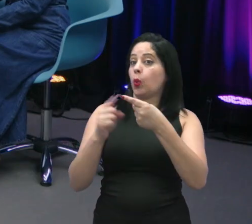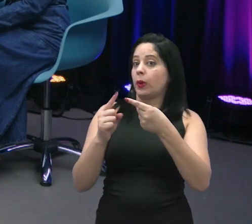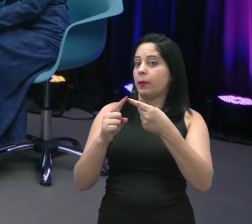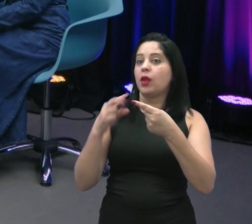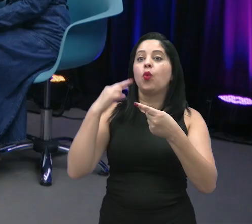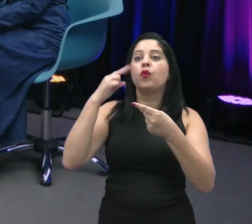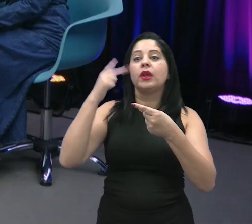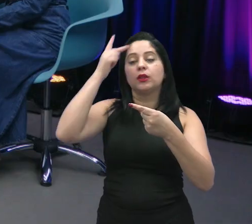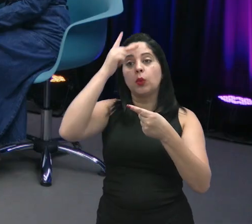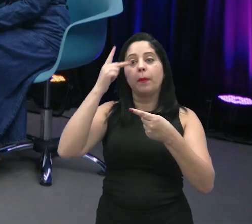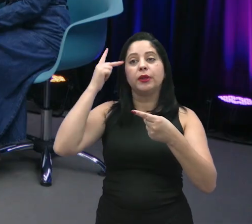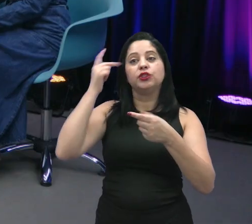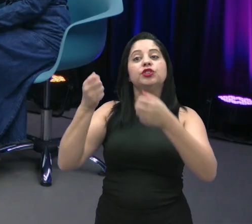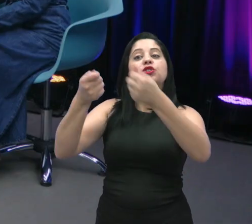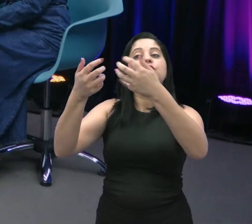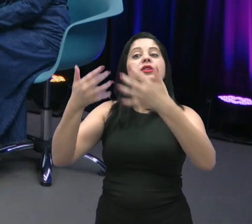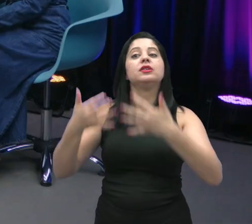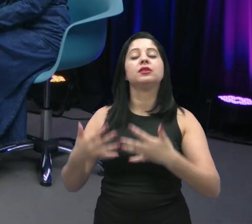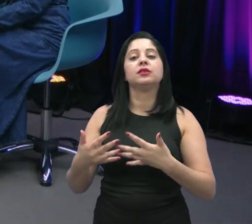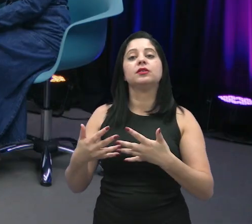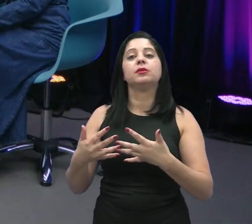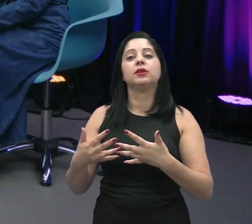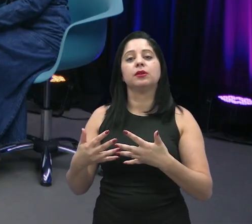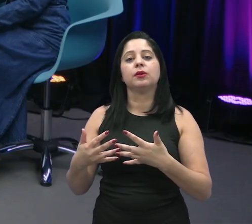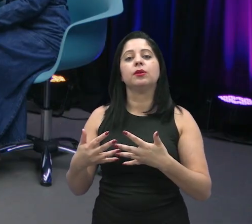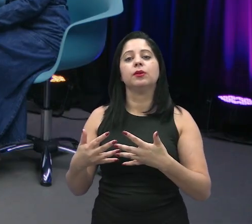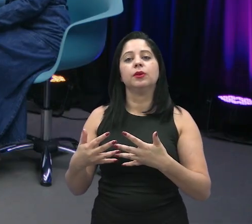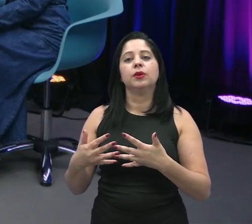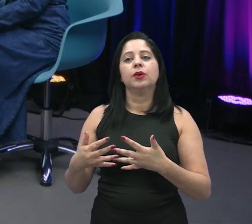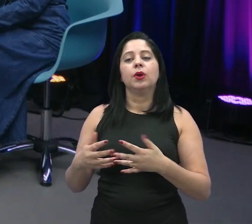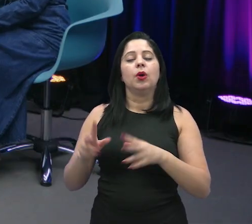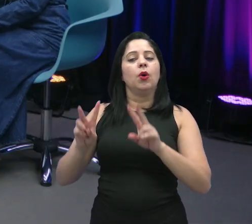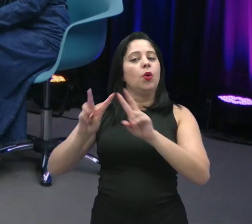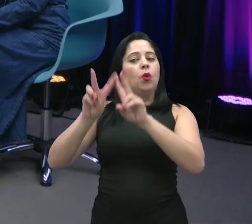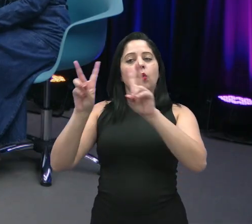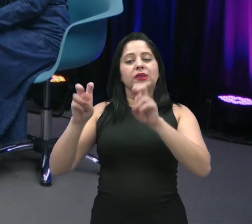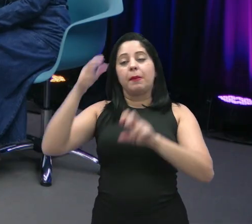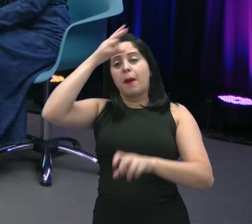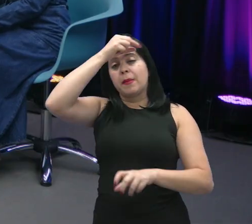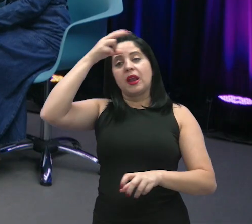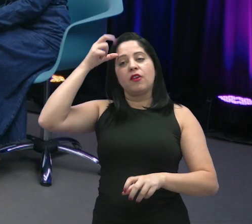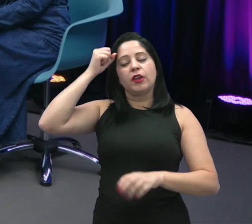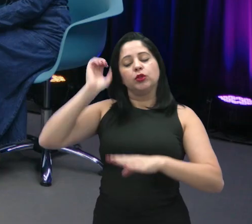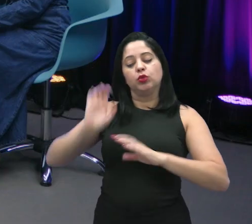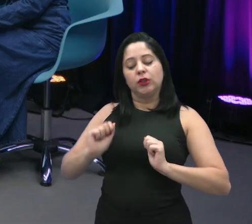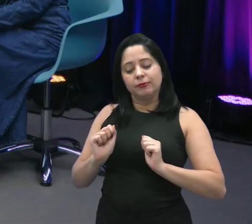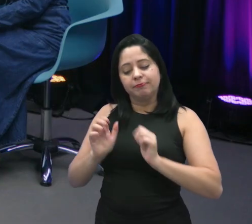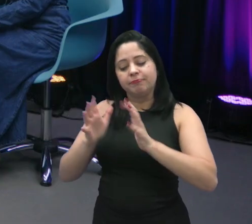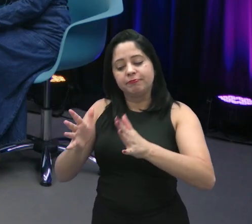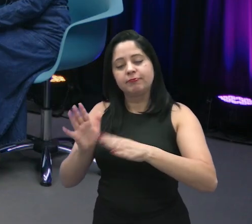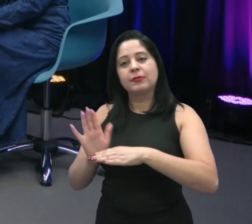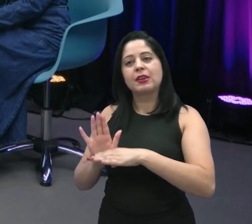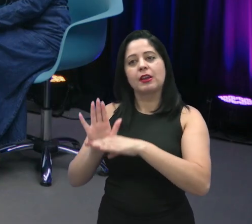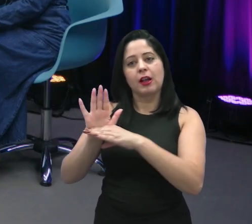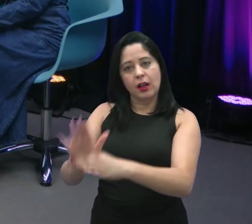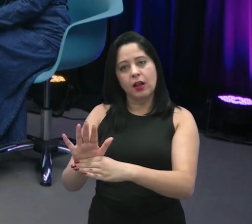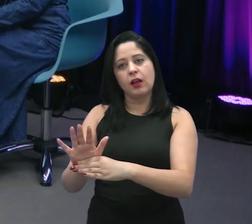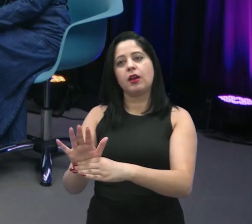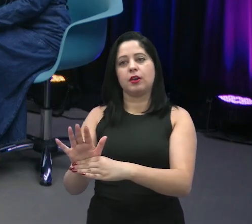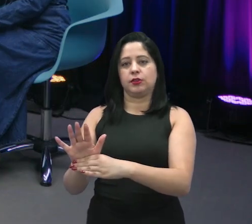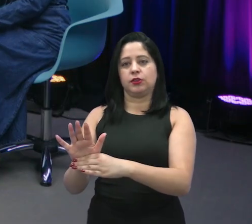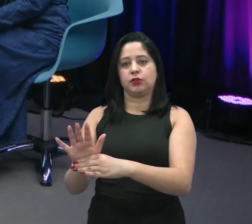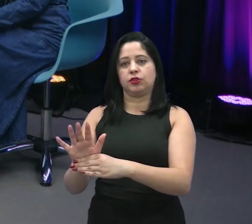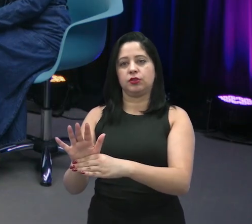primeiro bloco o Petite e a gente falou sobre a questão de como a rede pública auxilia, né, a família